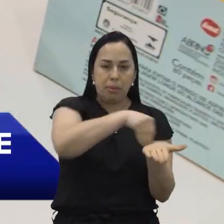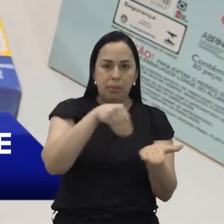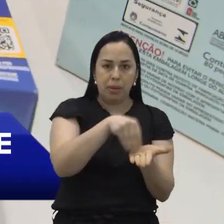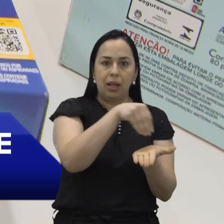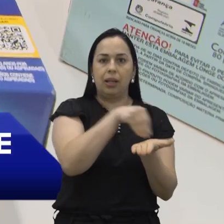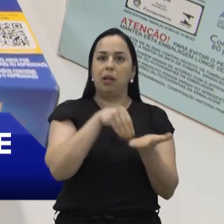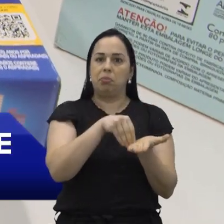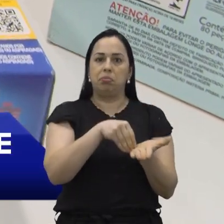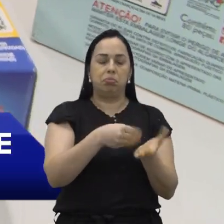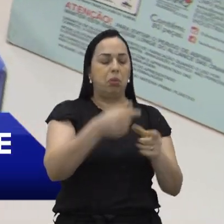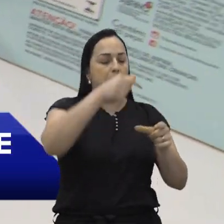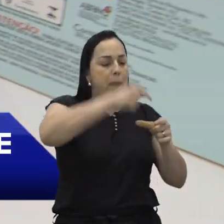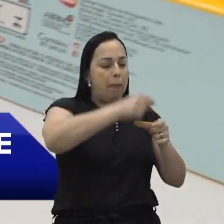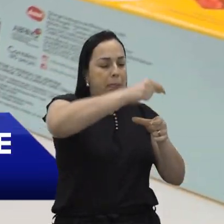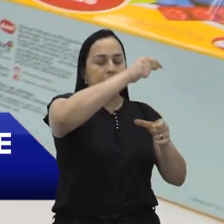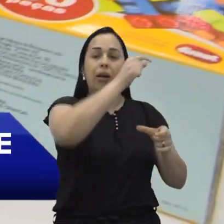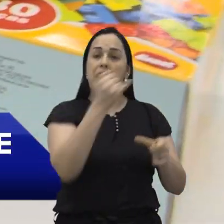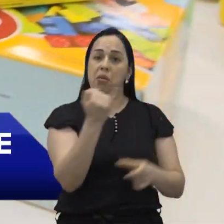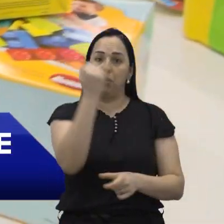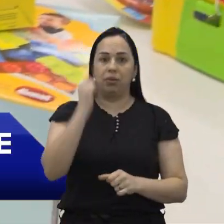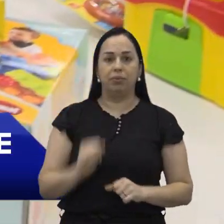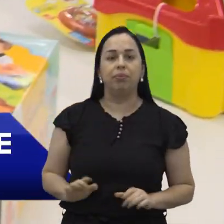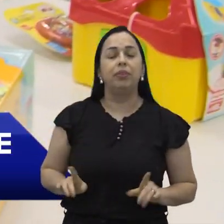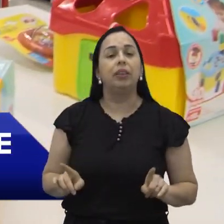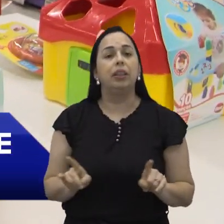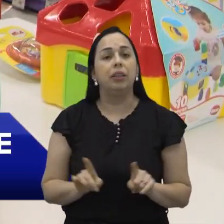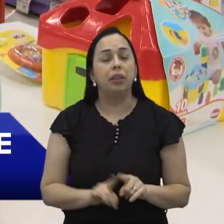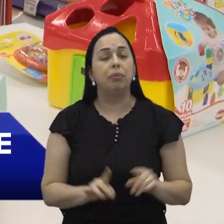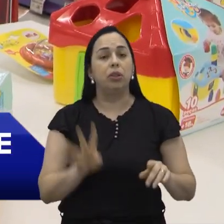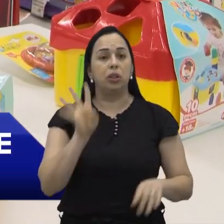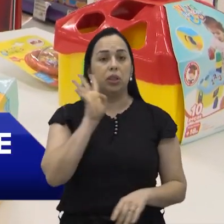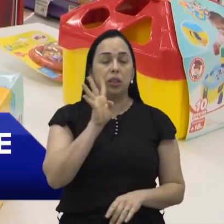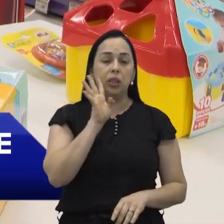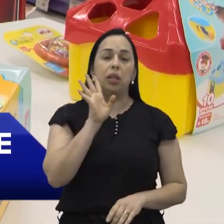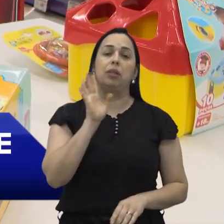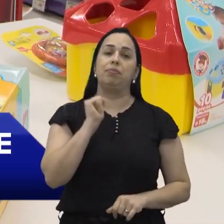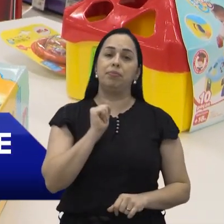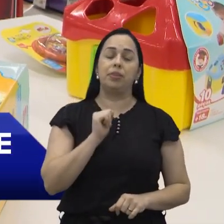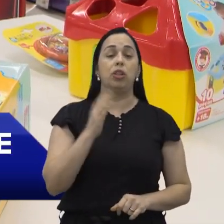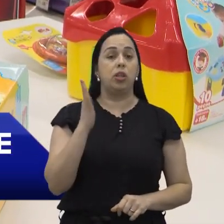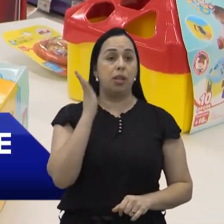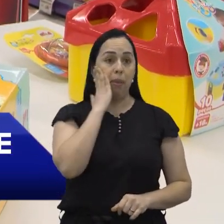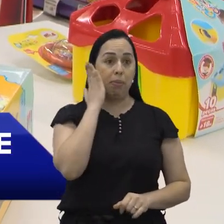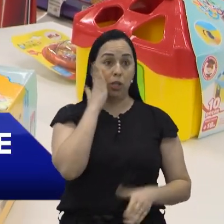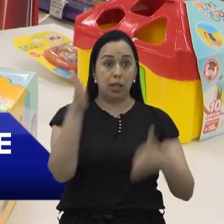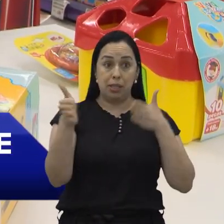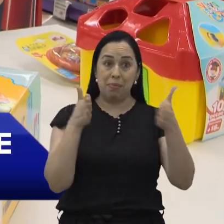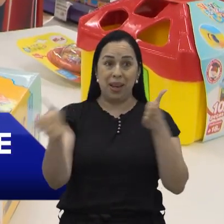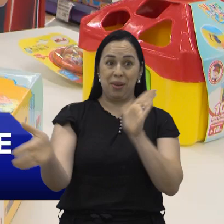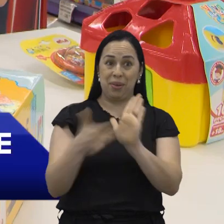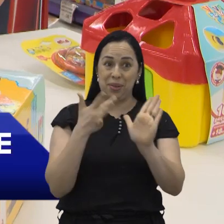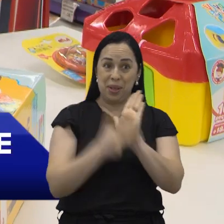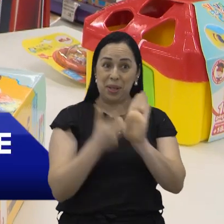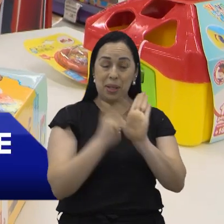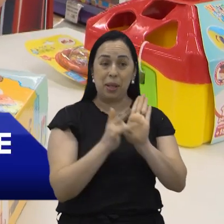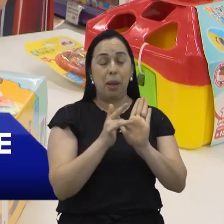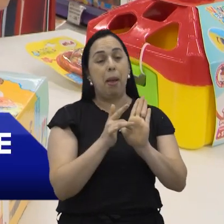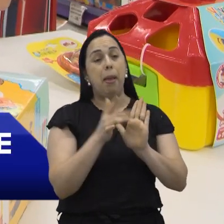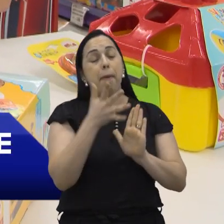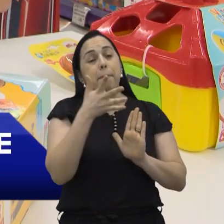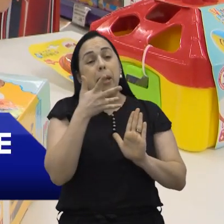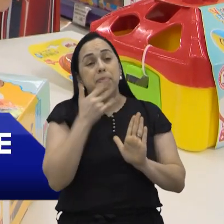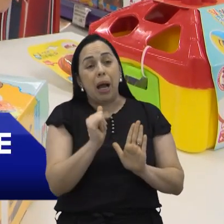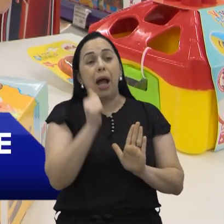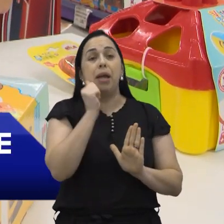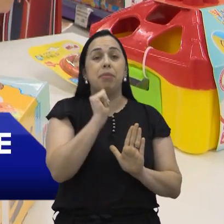também Legos, seria também uma ótima opção. Legal. E a gente sabe que a gente está numa era digital, né? E muitos pais optam por dar